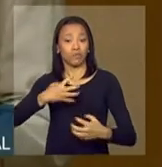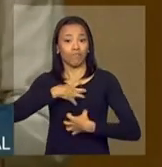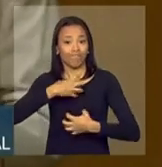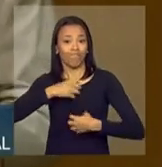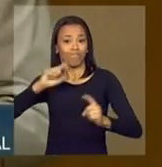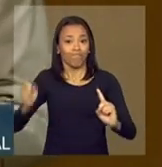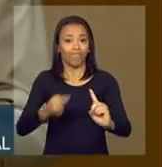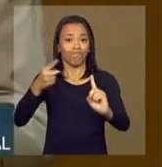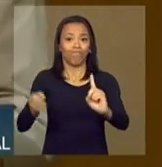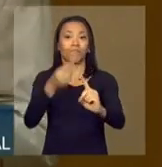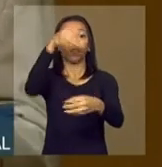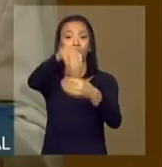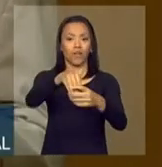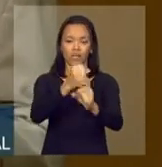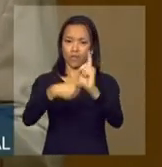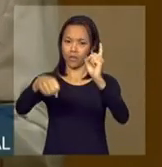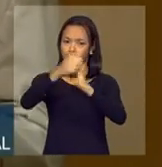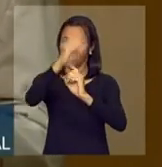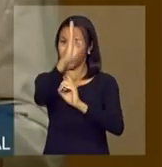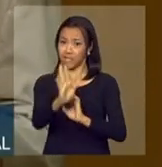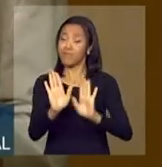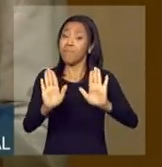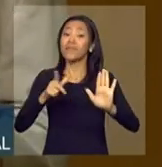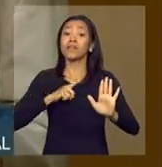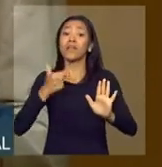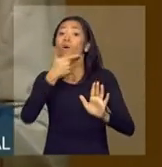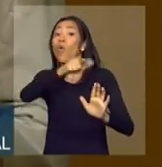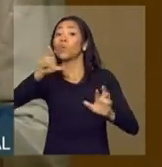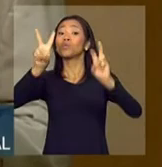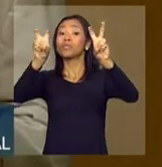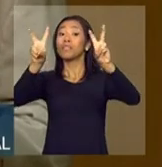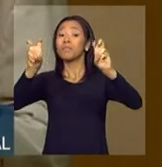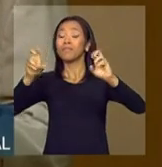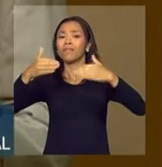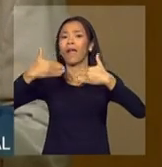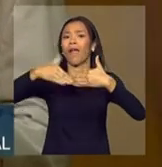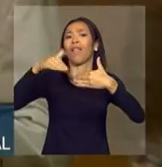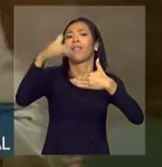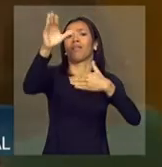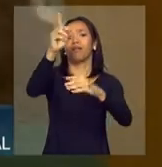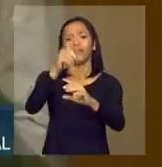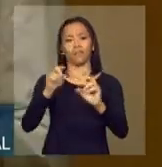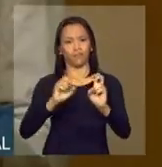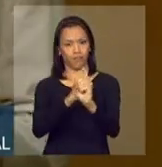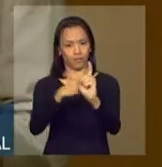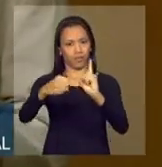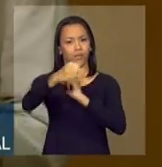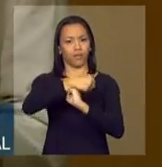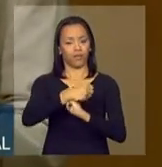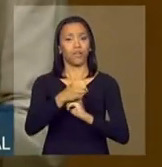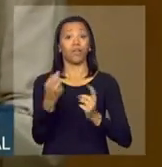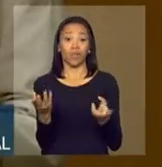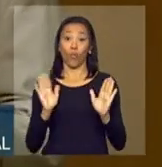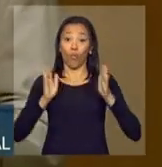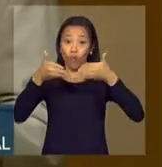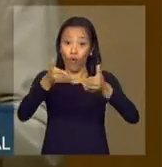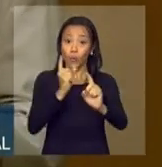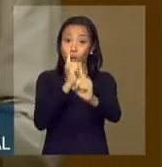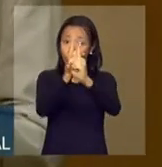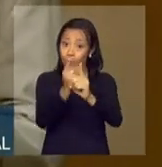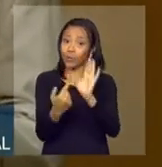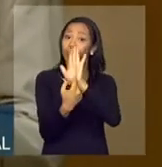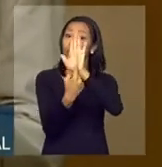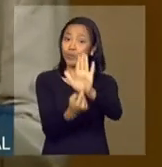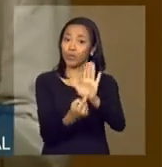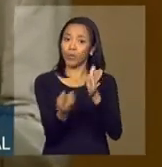sociedade brasileira, mas algumas questões que vão além da sociedade brasileira. Então, o fórum finalmente colocou de maneira importante na